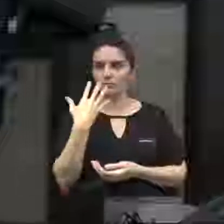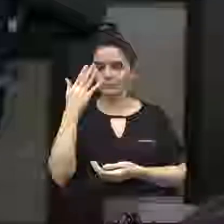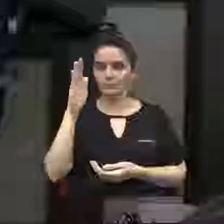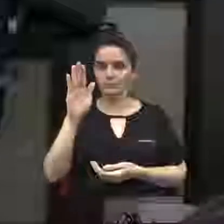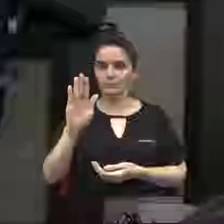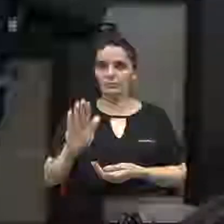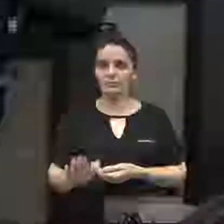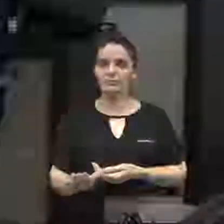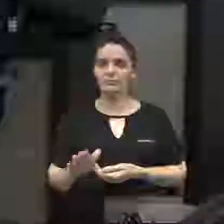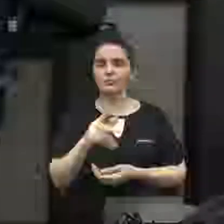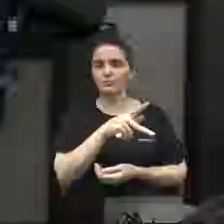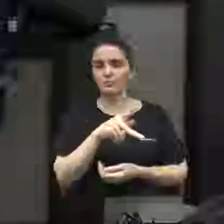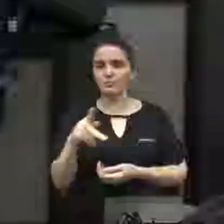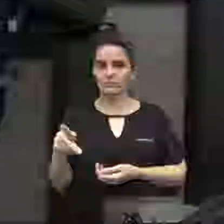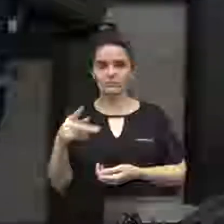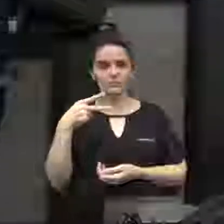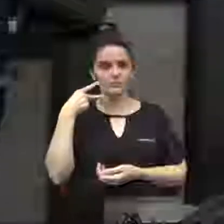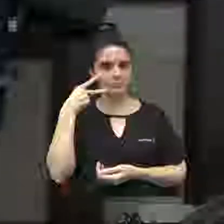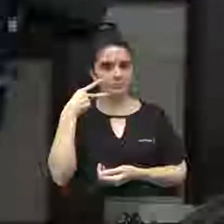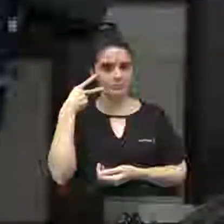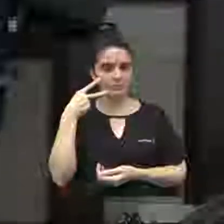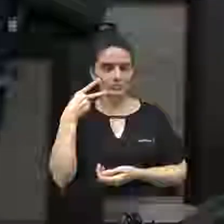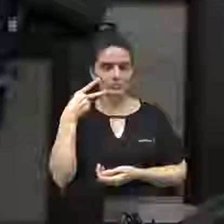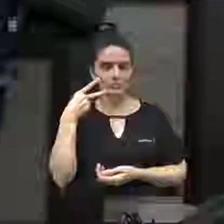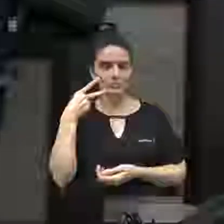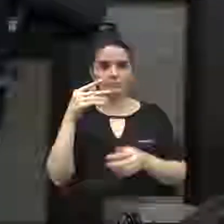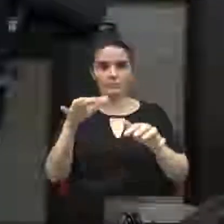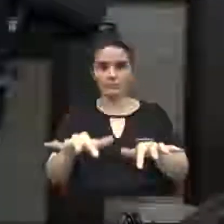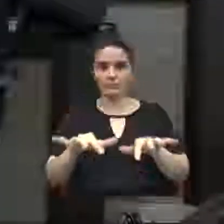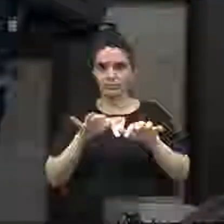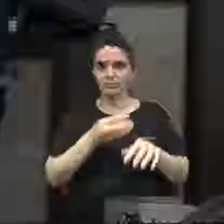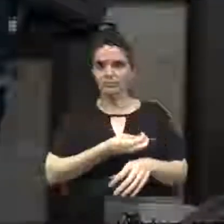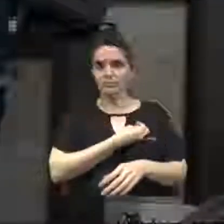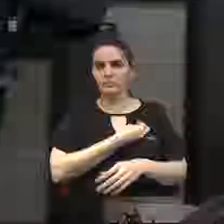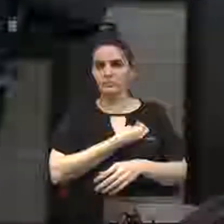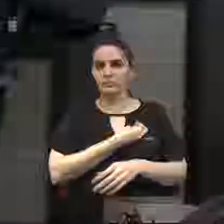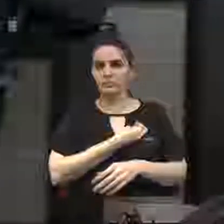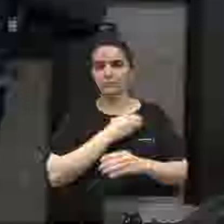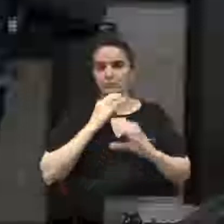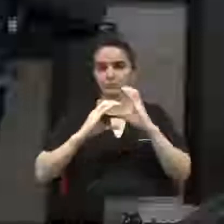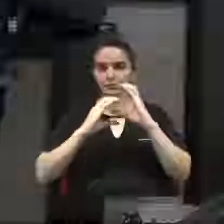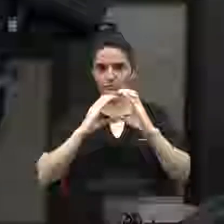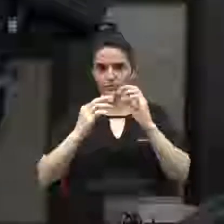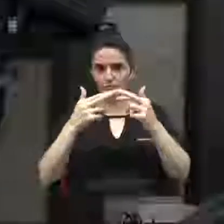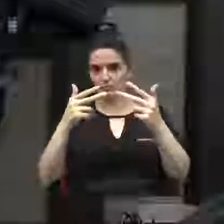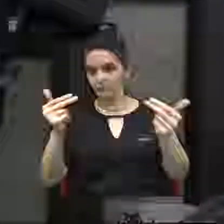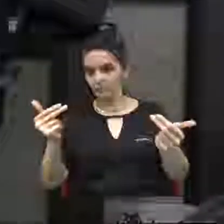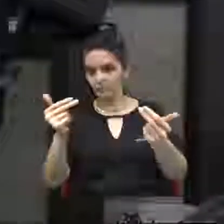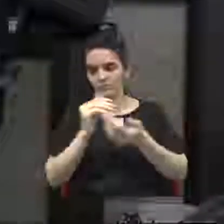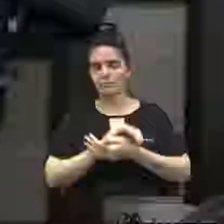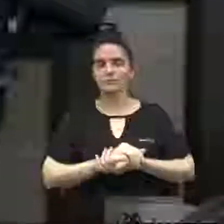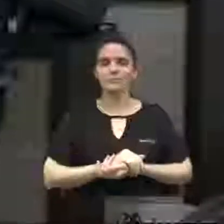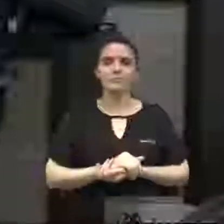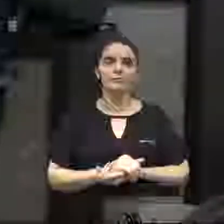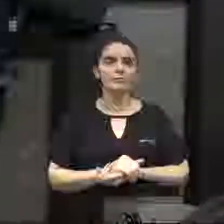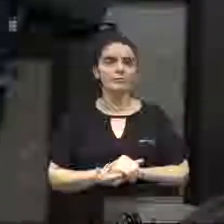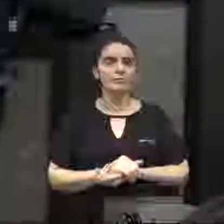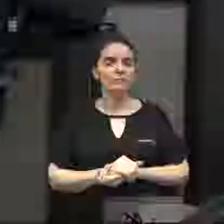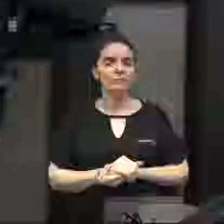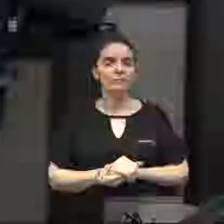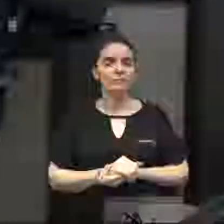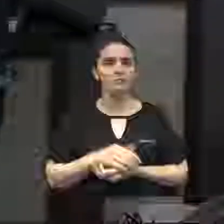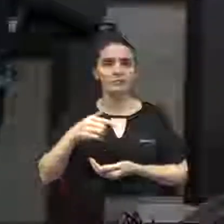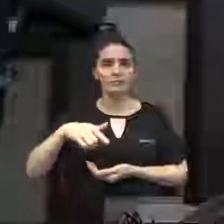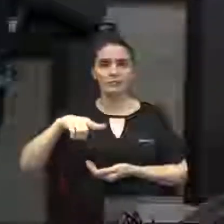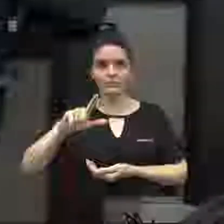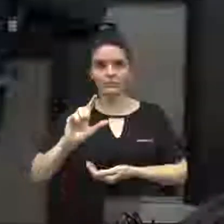ilustre presidente, nobres pares, público presente, aos demais meios de comunicação que nos acompanham. Antes de fazer